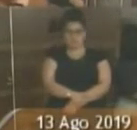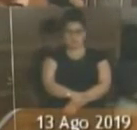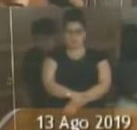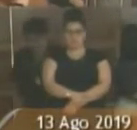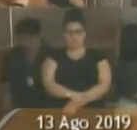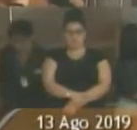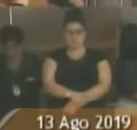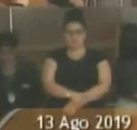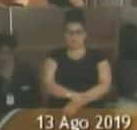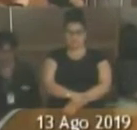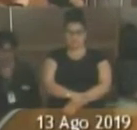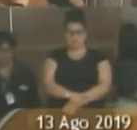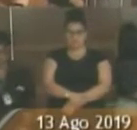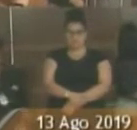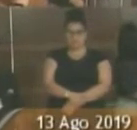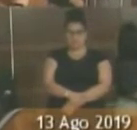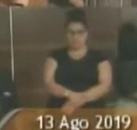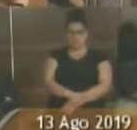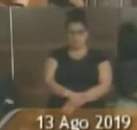Luciana, a Luciana não está presente. Tite.